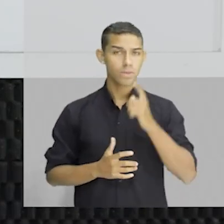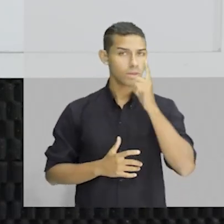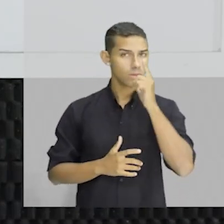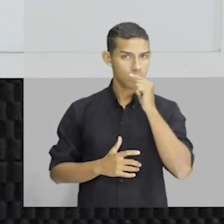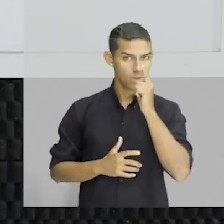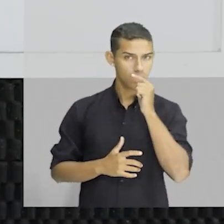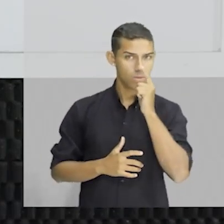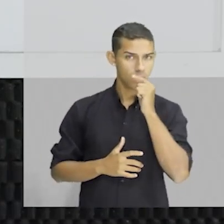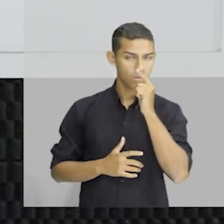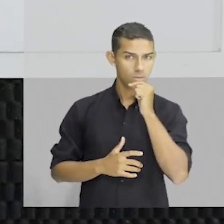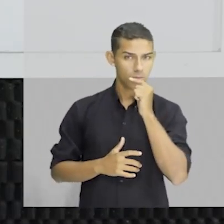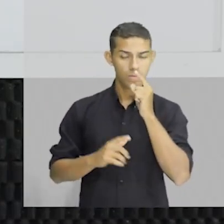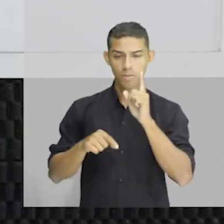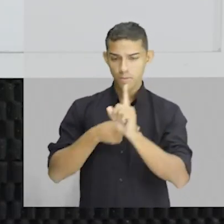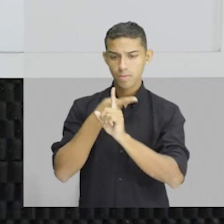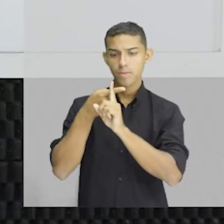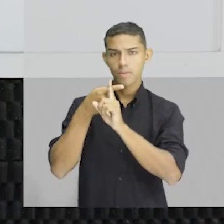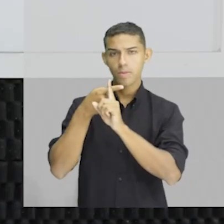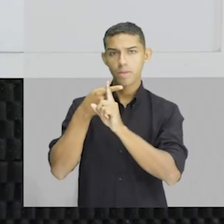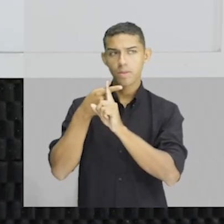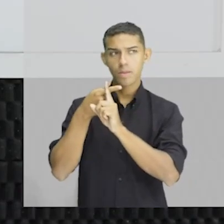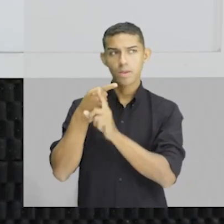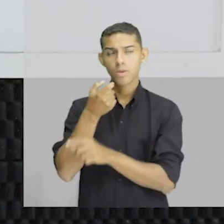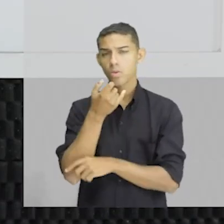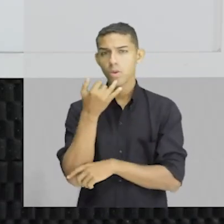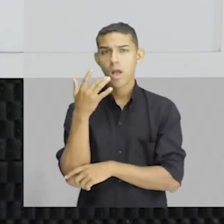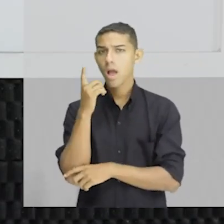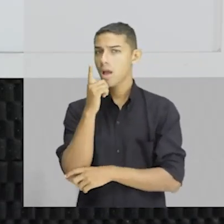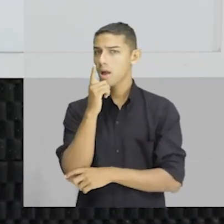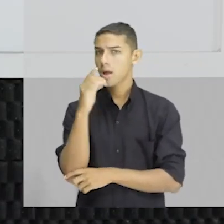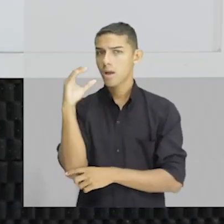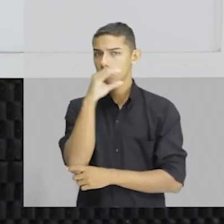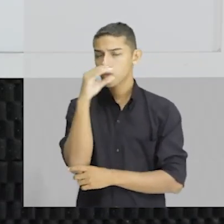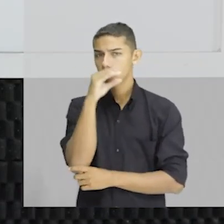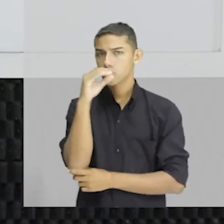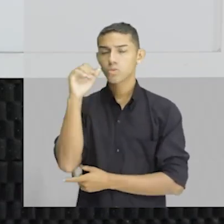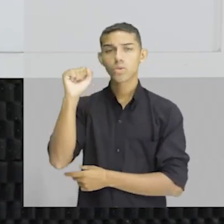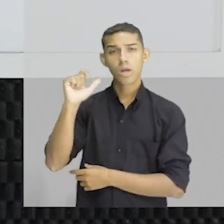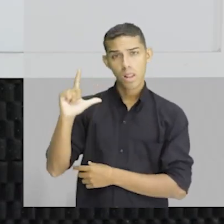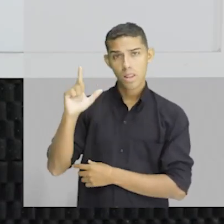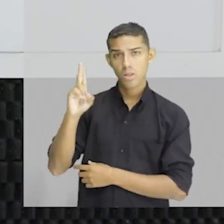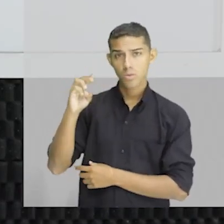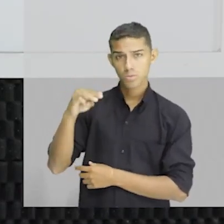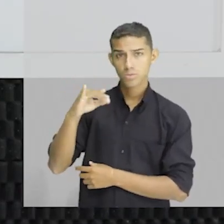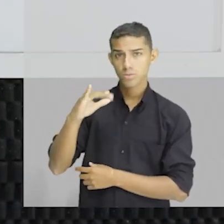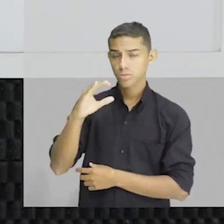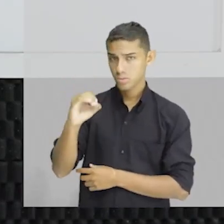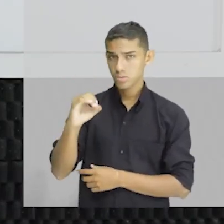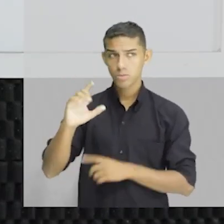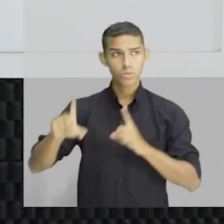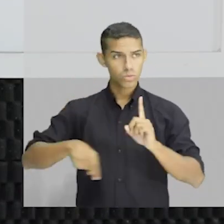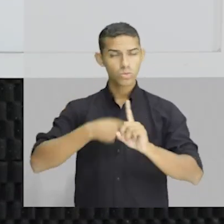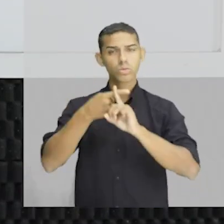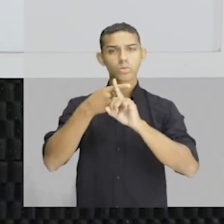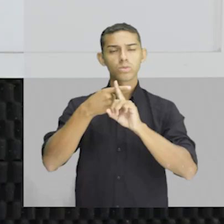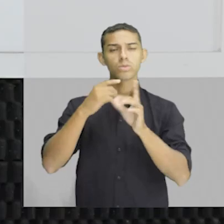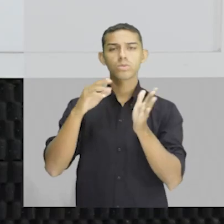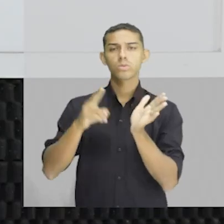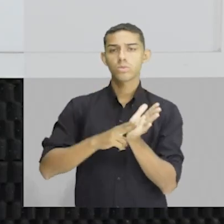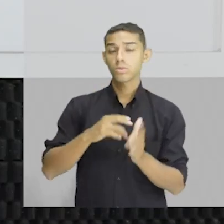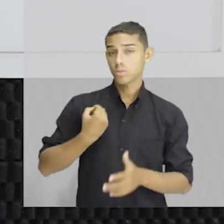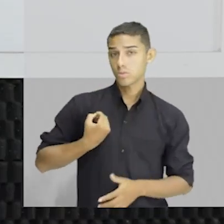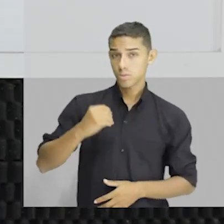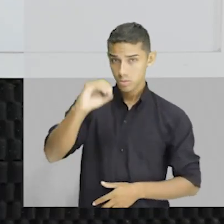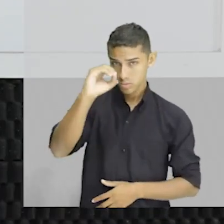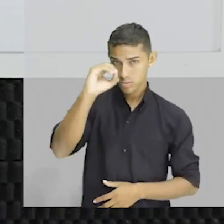água mais a quantidade de calor do Alumínio quando somados isso tem que dar zero